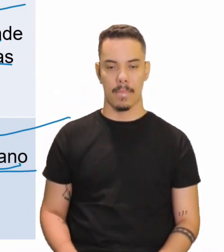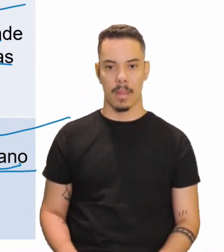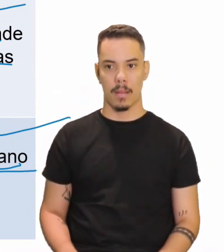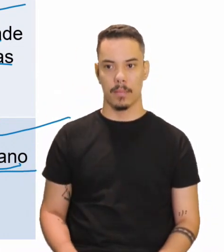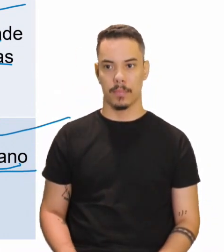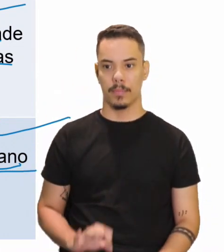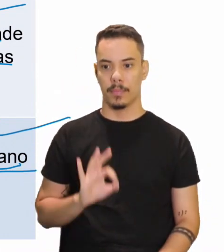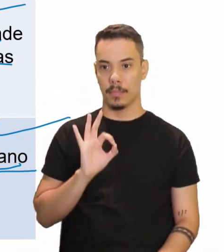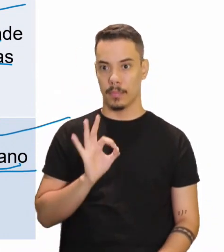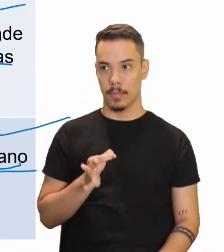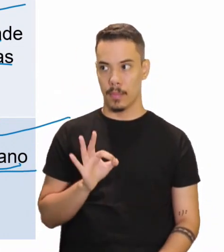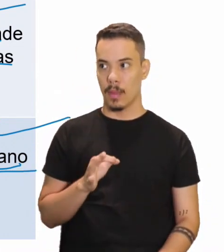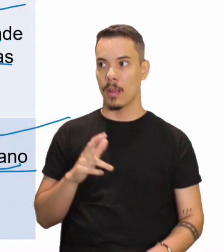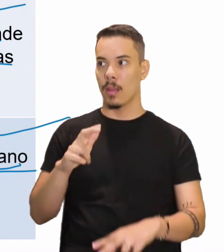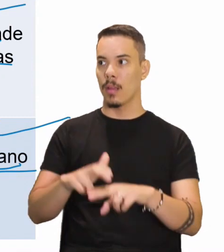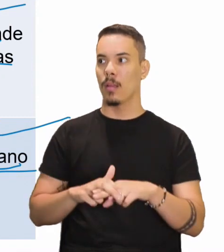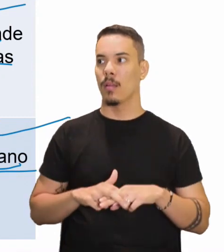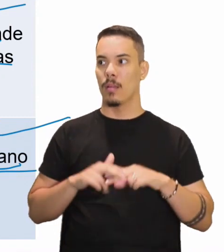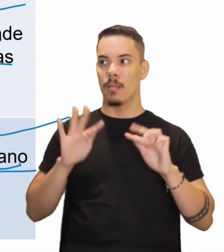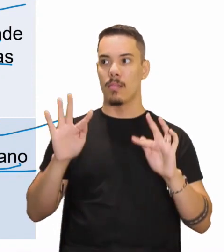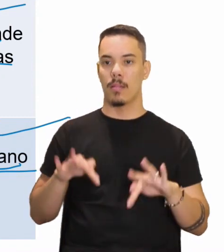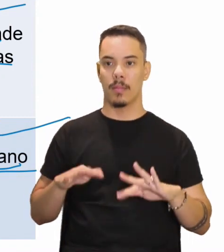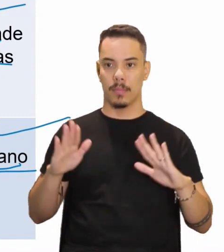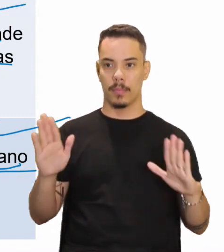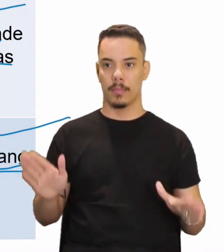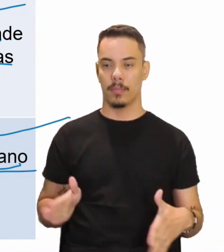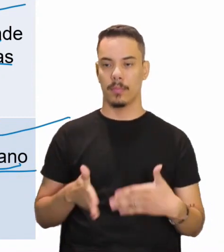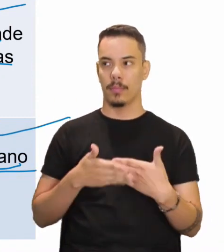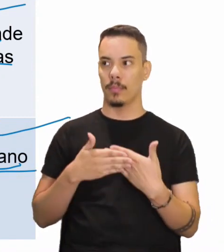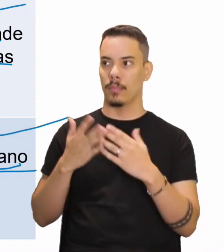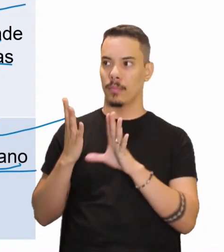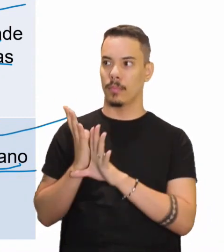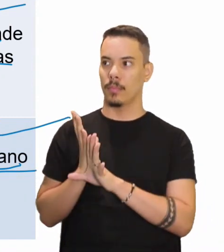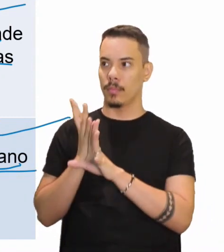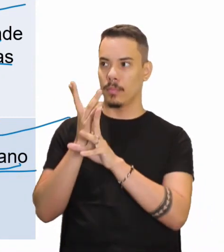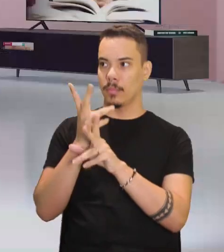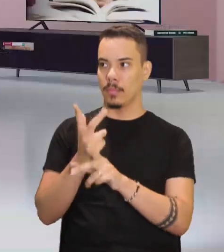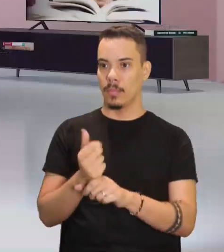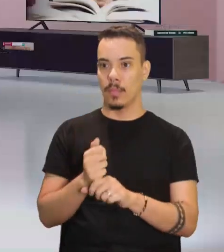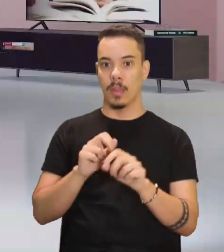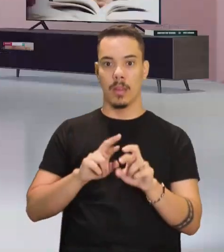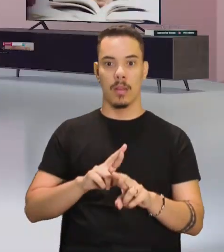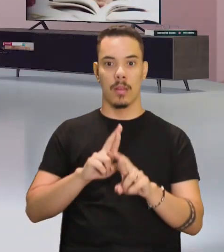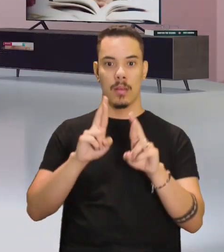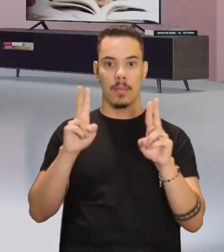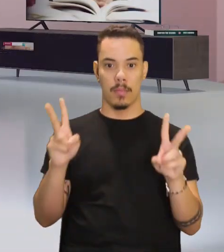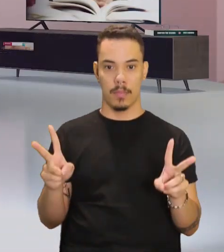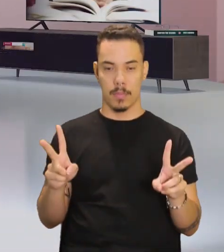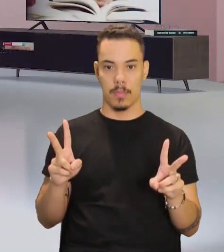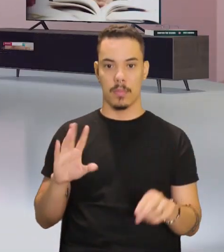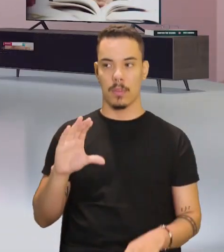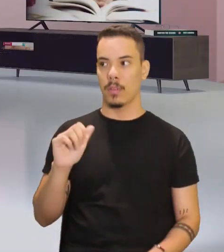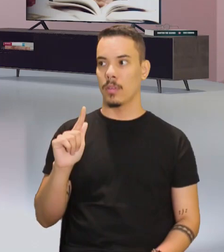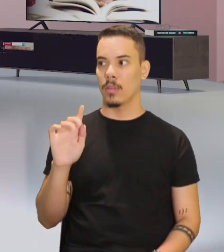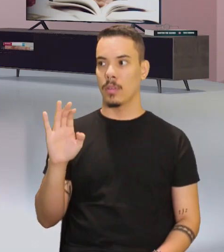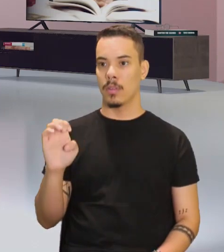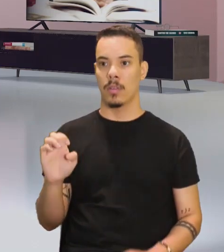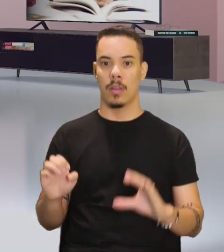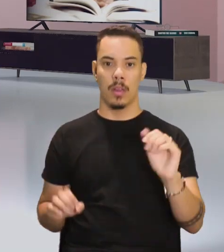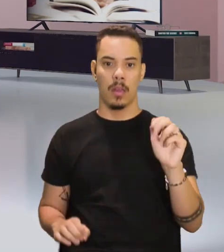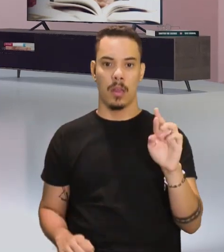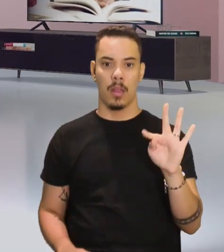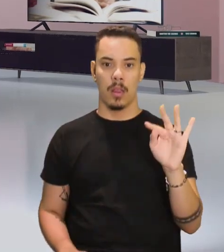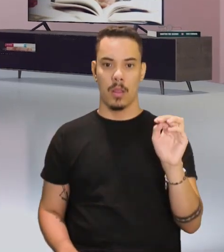Beleza então aqui terminamos a parte de revisão sobre a diferença de charge e